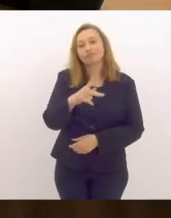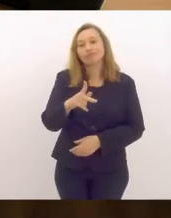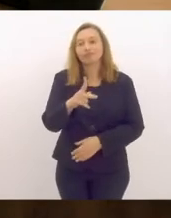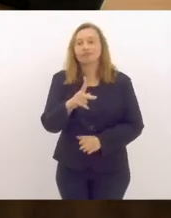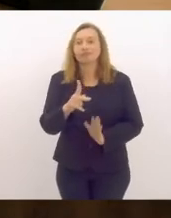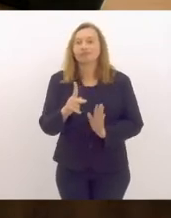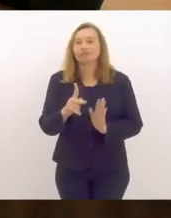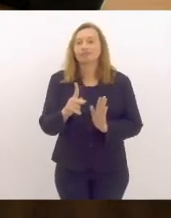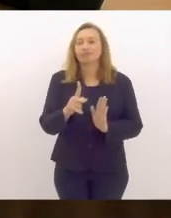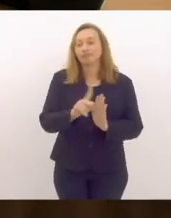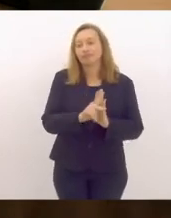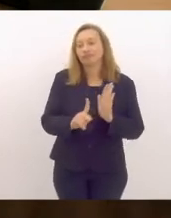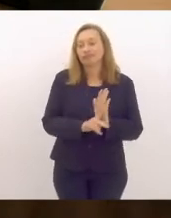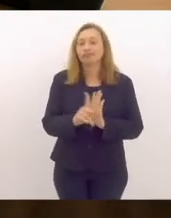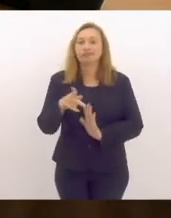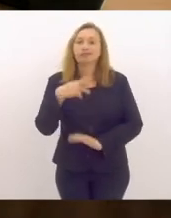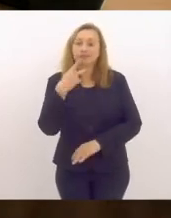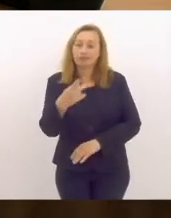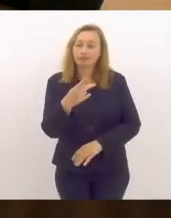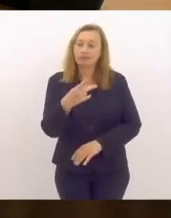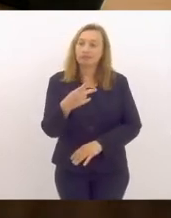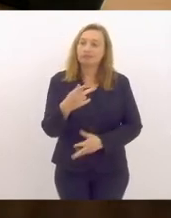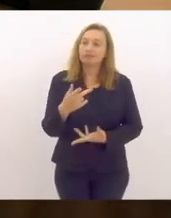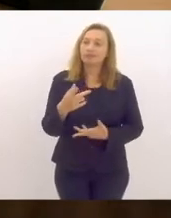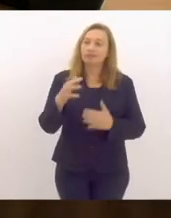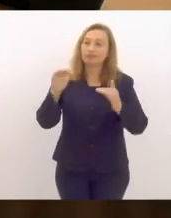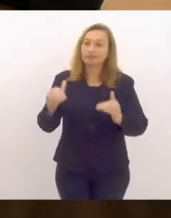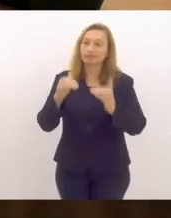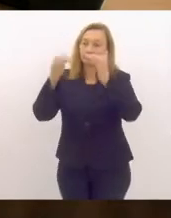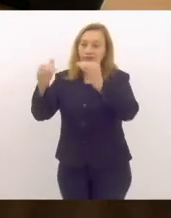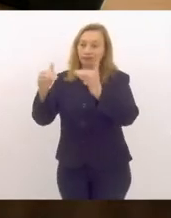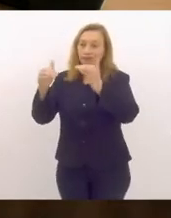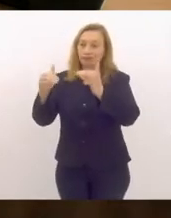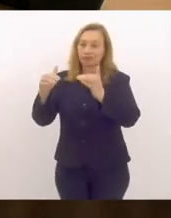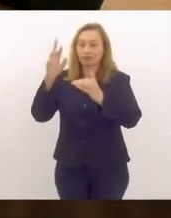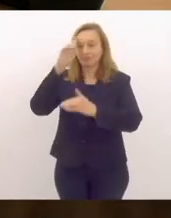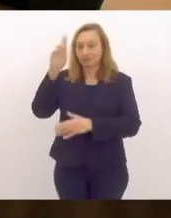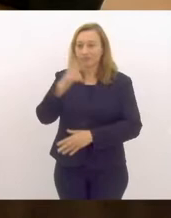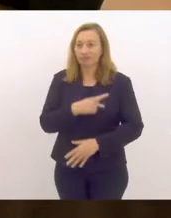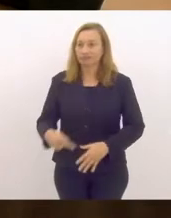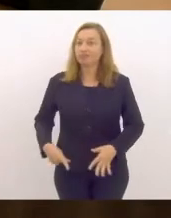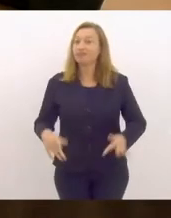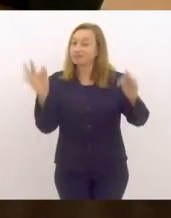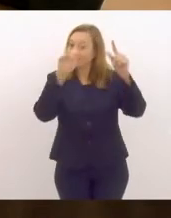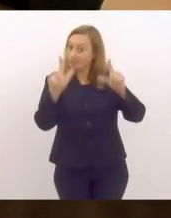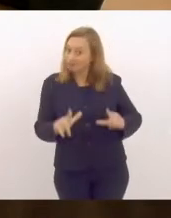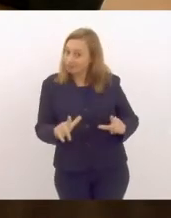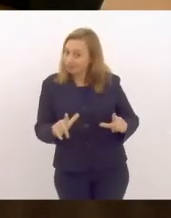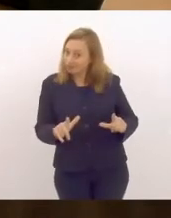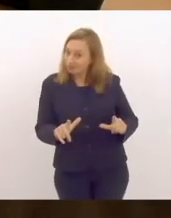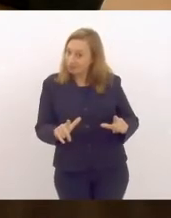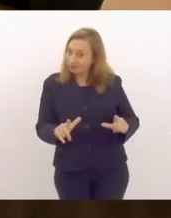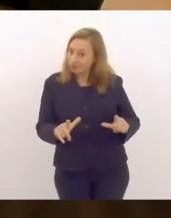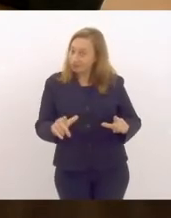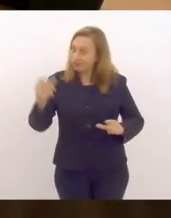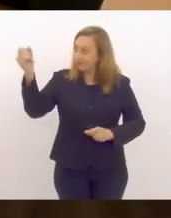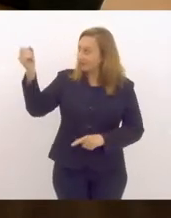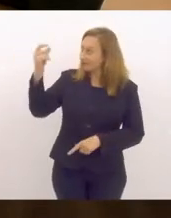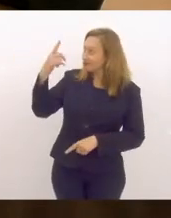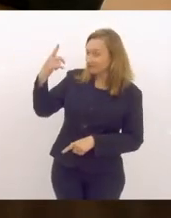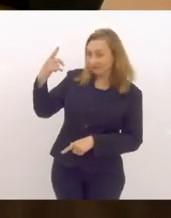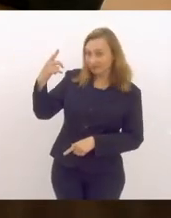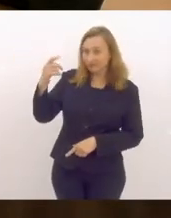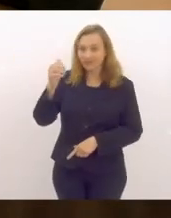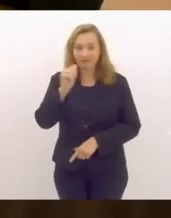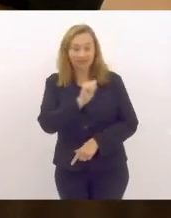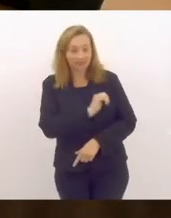Excelência e dizer que Vossa Excelência foi muito feliz, quiçá inspirado por